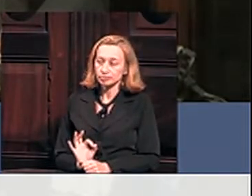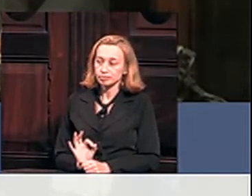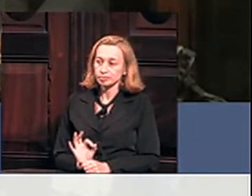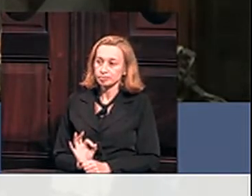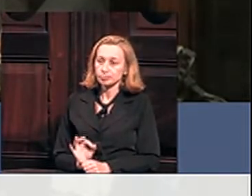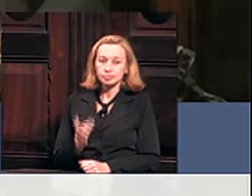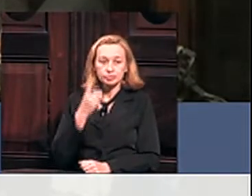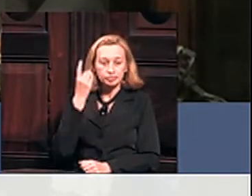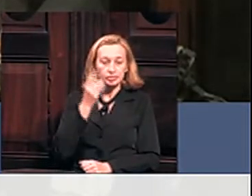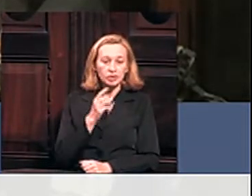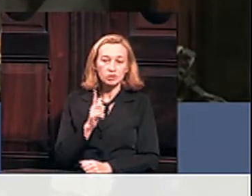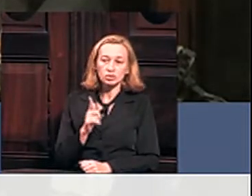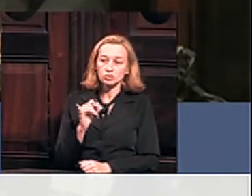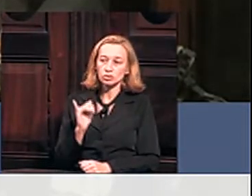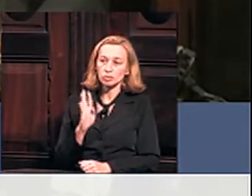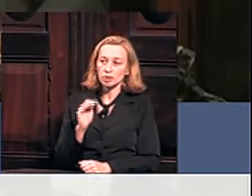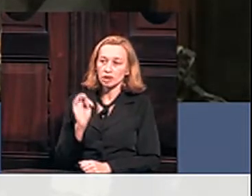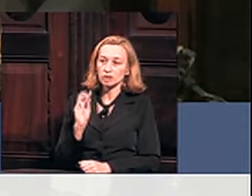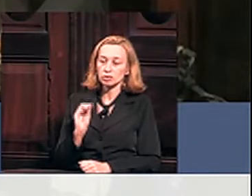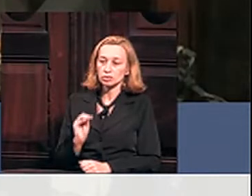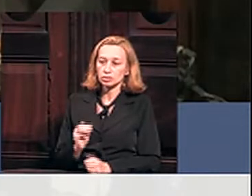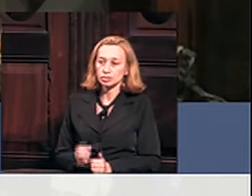Deputado Gilberto Palmares.